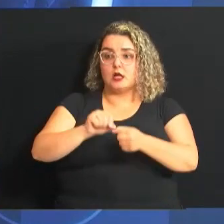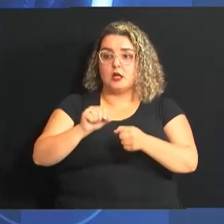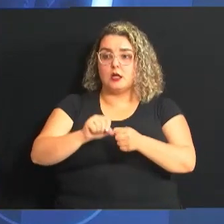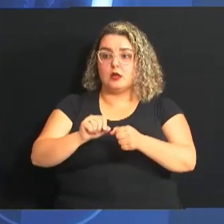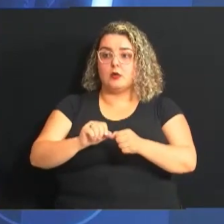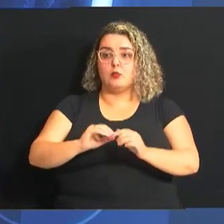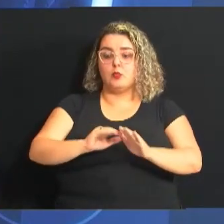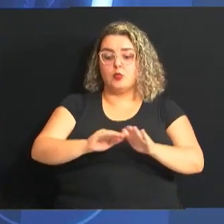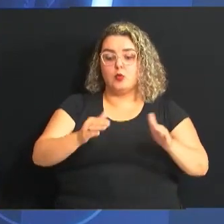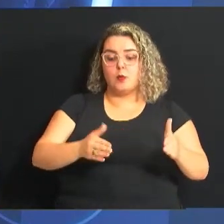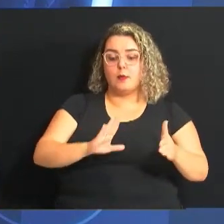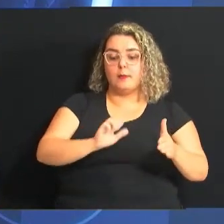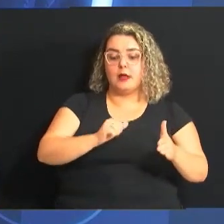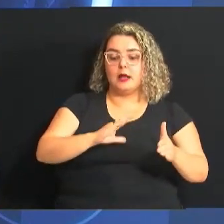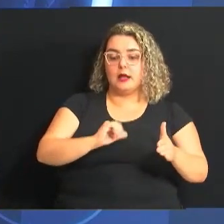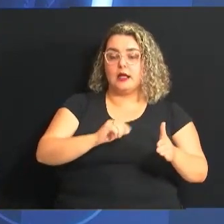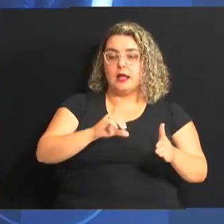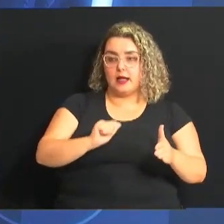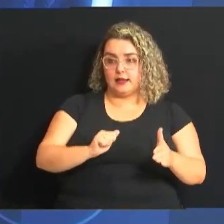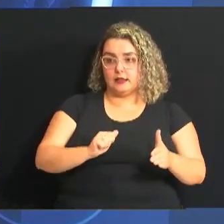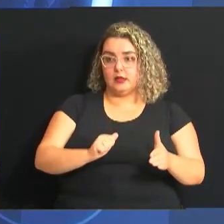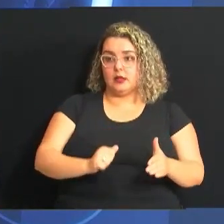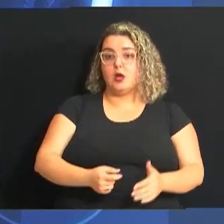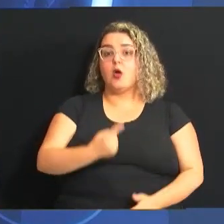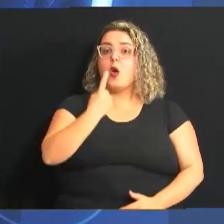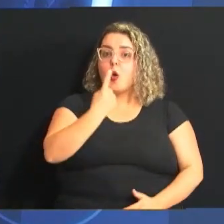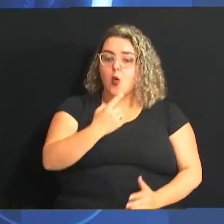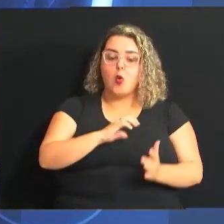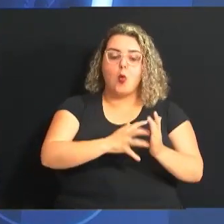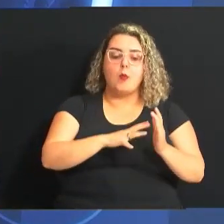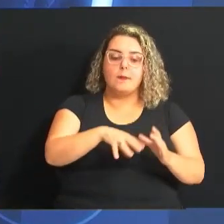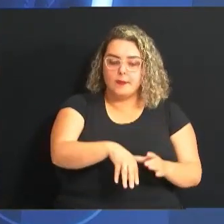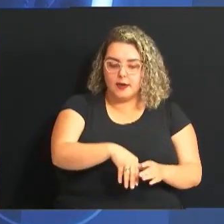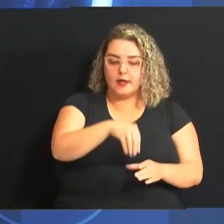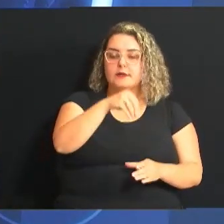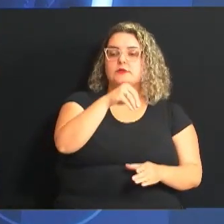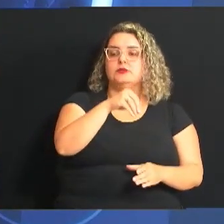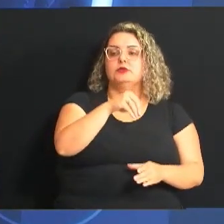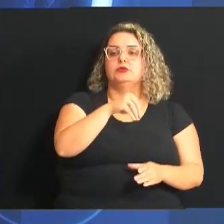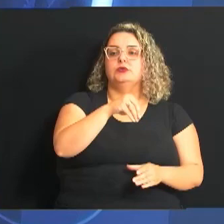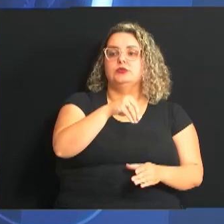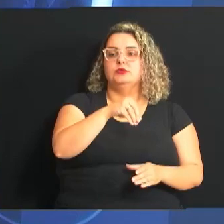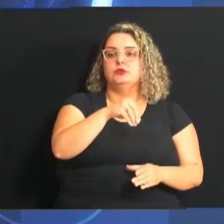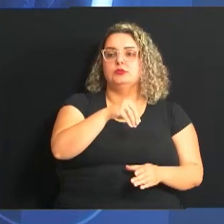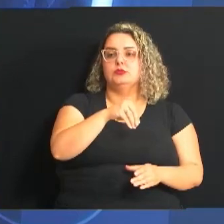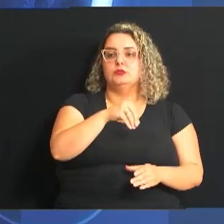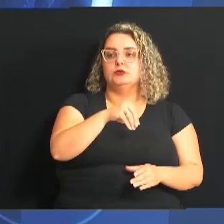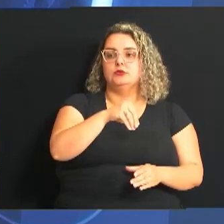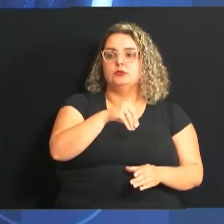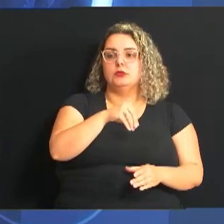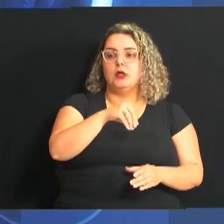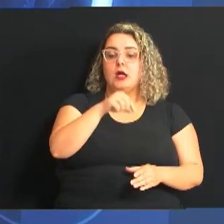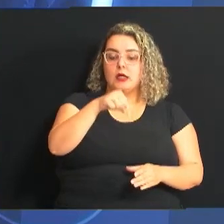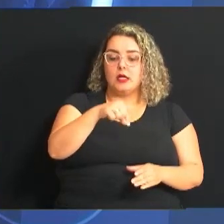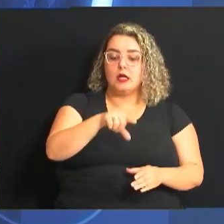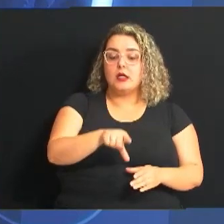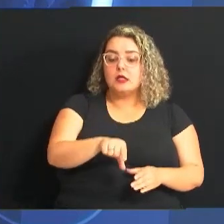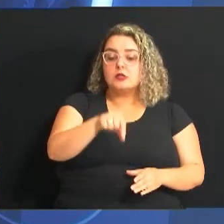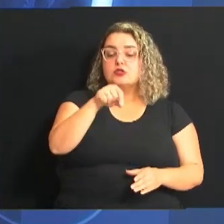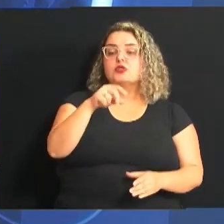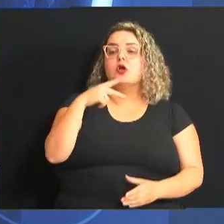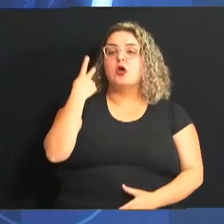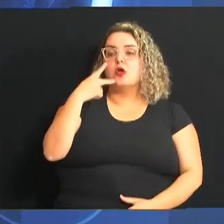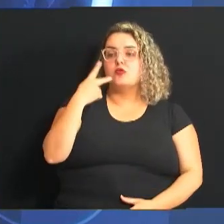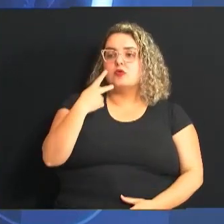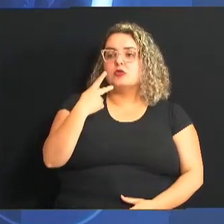bancada, ou seja, assim que um partido é sorteado, ele então escolhe o vereador daquele